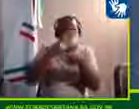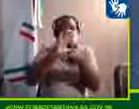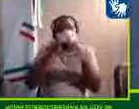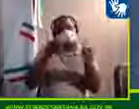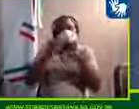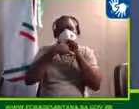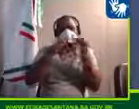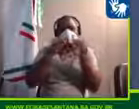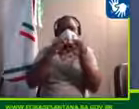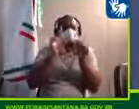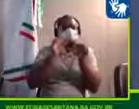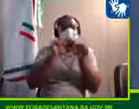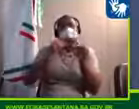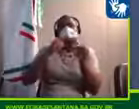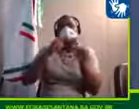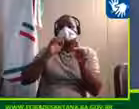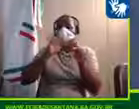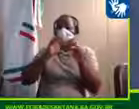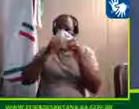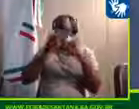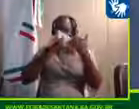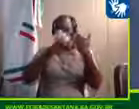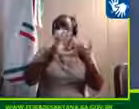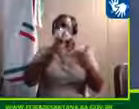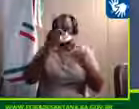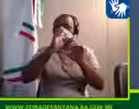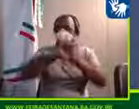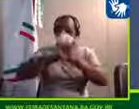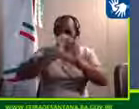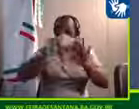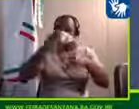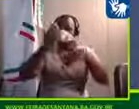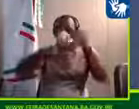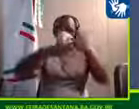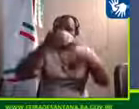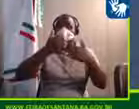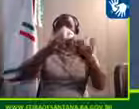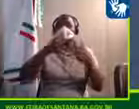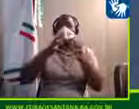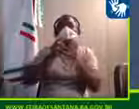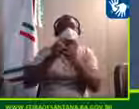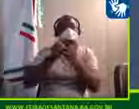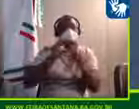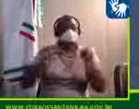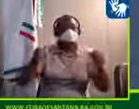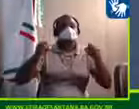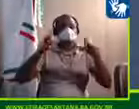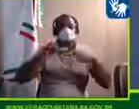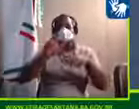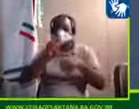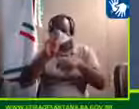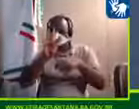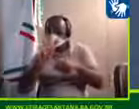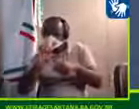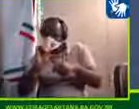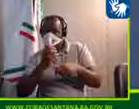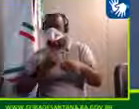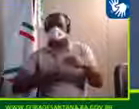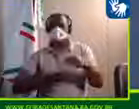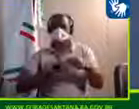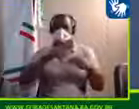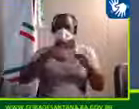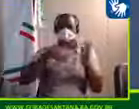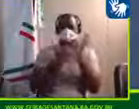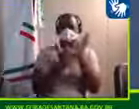agora, mas significa que nós ampliamos significativamente a quantidade de leitos de UTI. Portanto, aumentamos